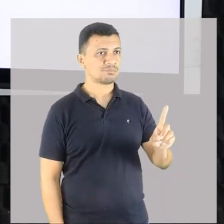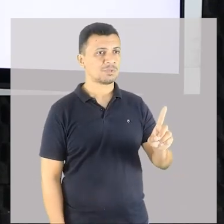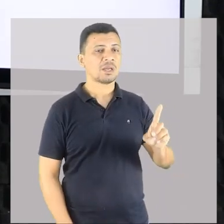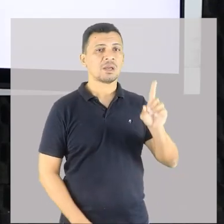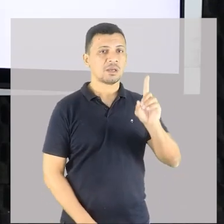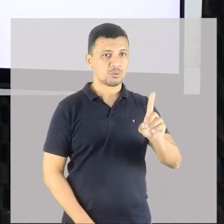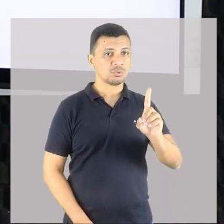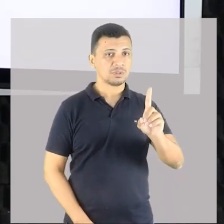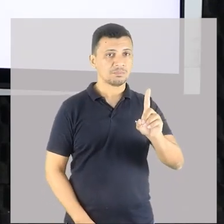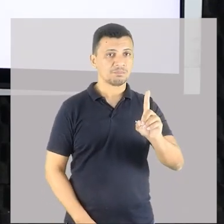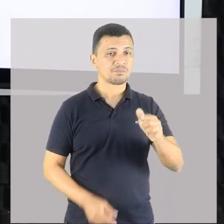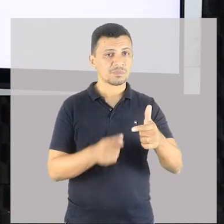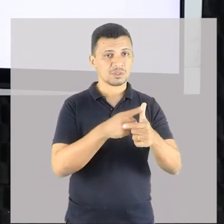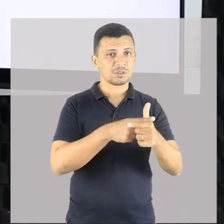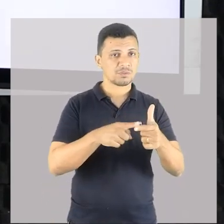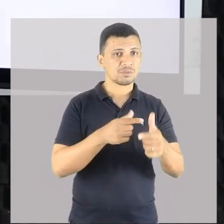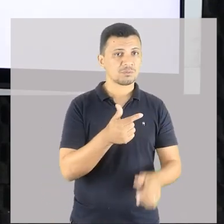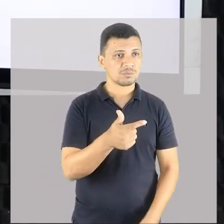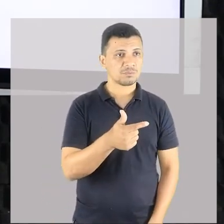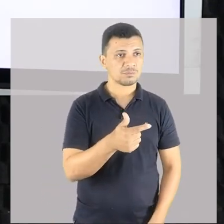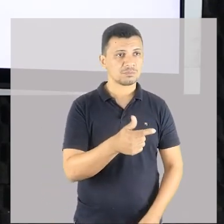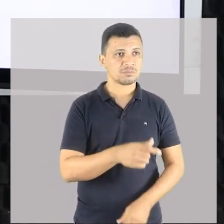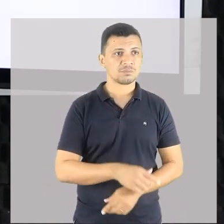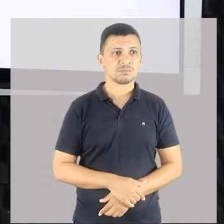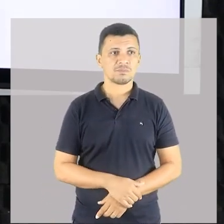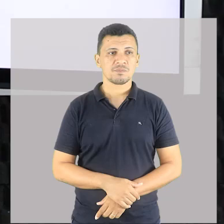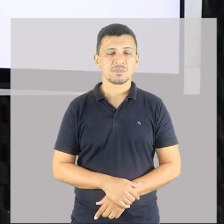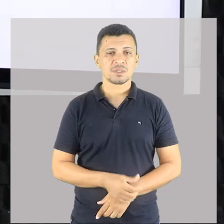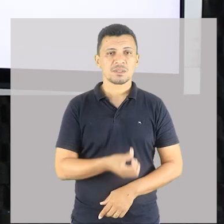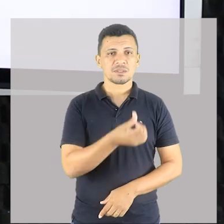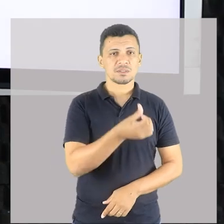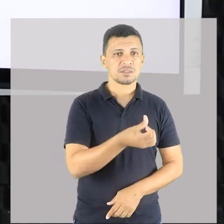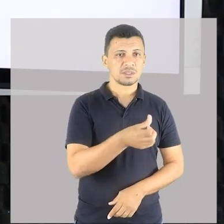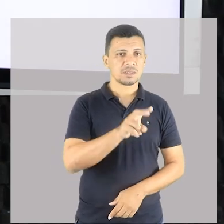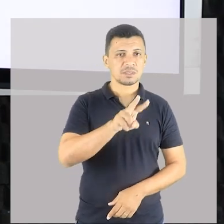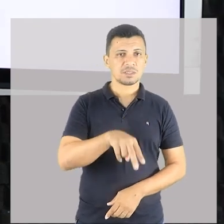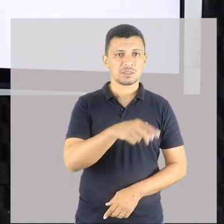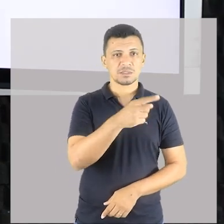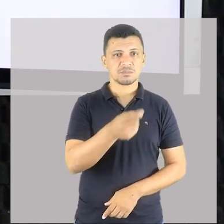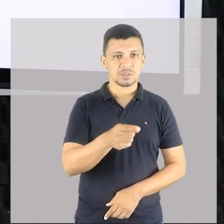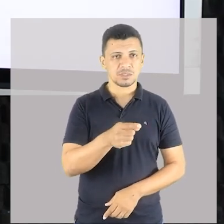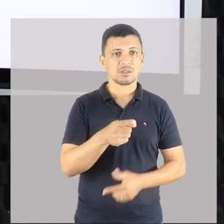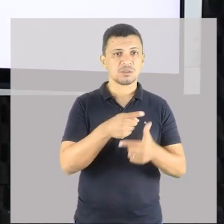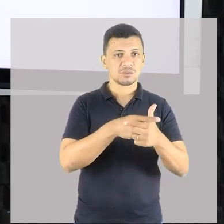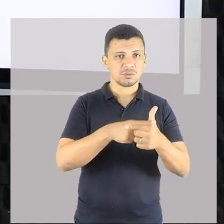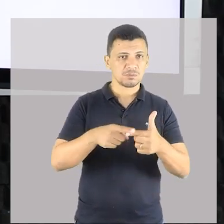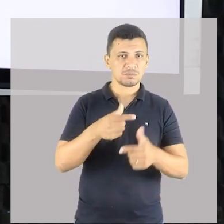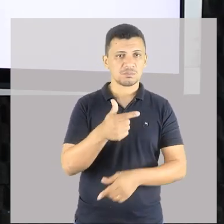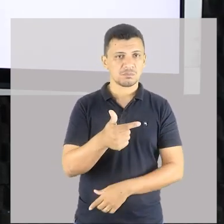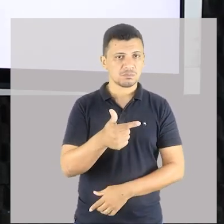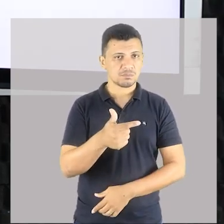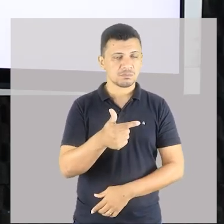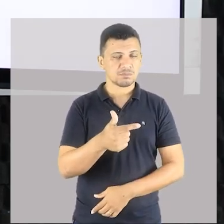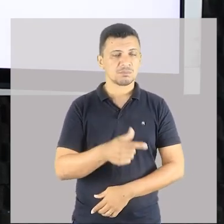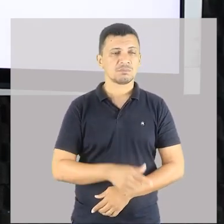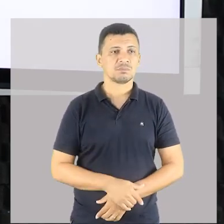por 2. Então, é 6π dividido por 2.